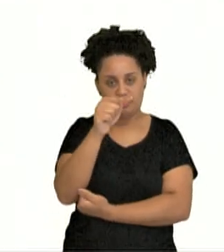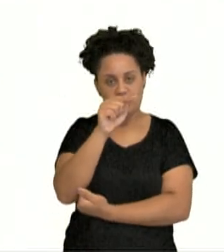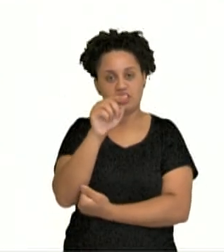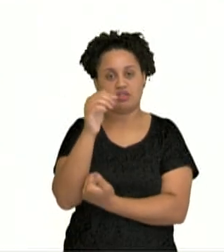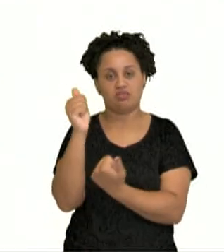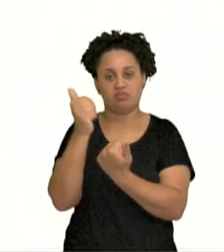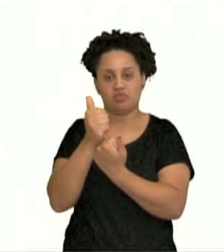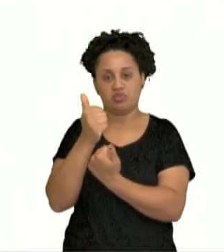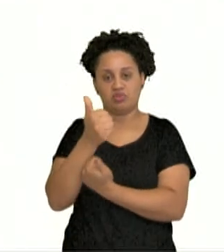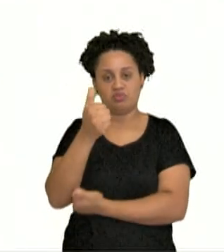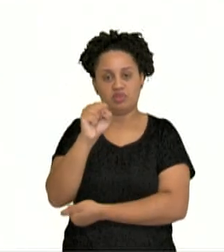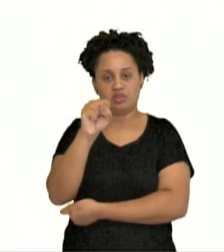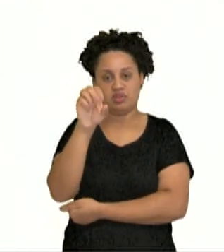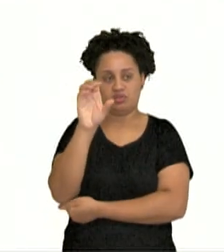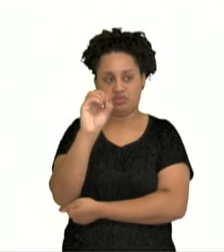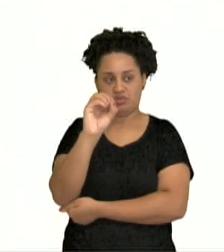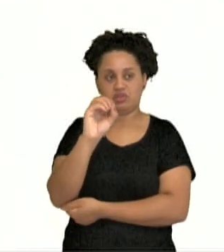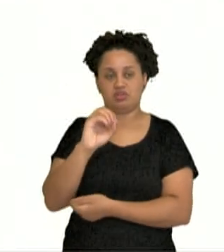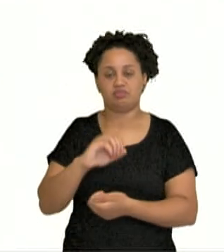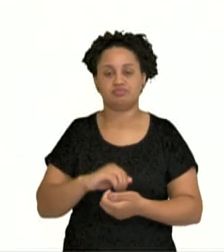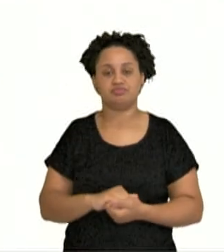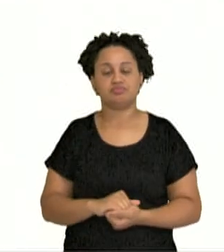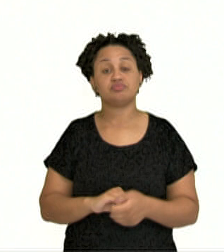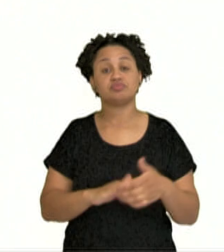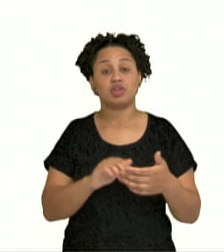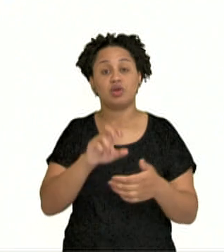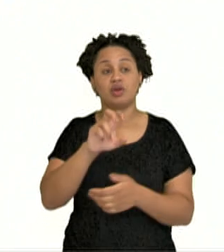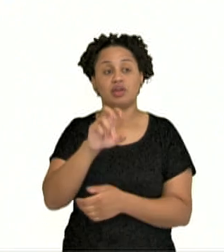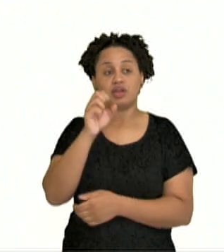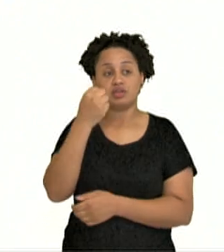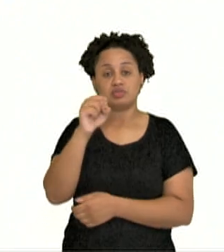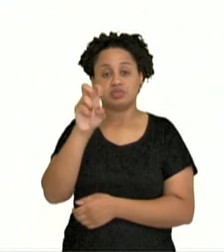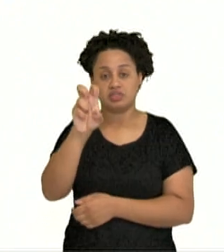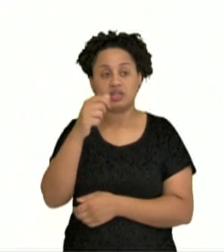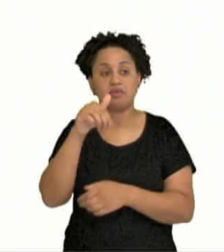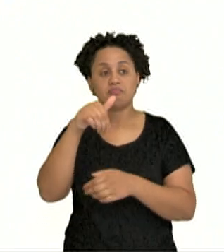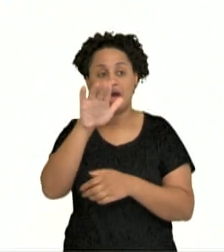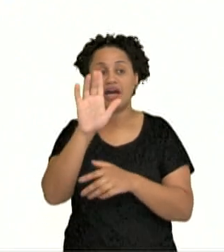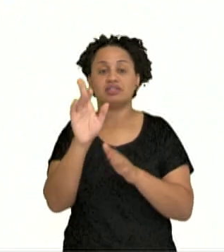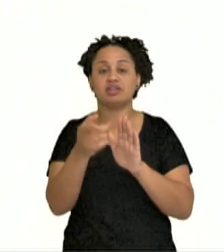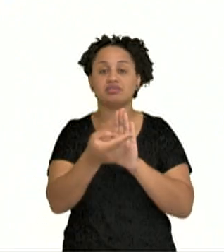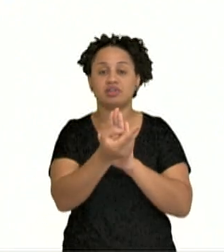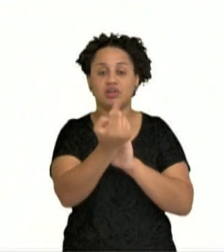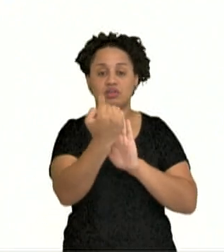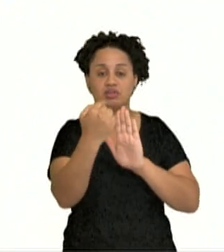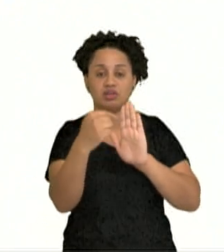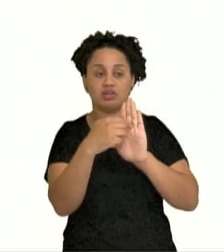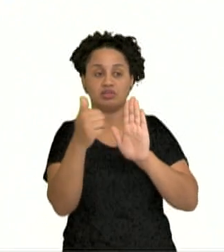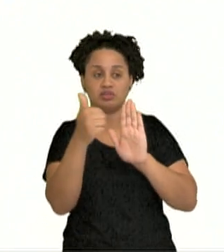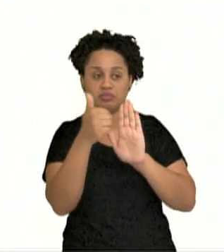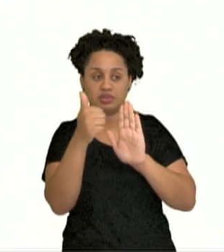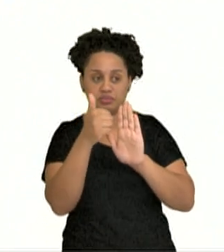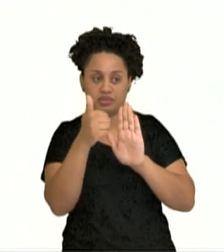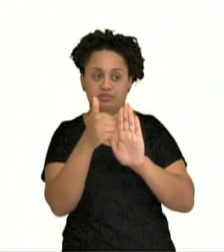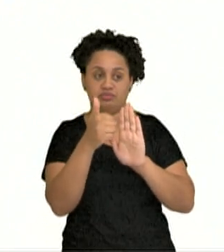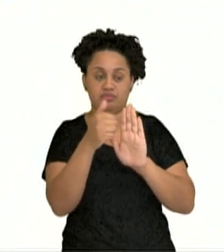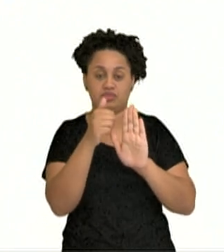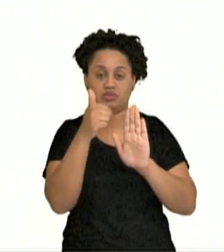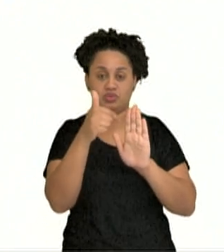585, aquilo que eu falei para vocês, ele é maior do que 360, fazemos a redução ao primeiro quadrante, que